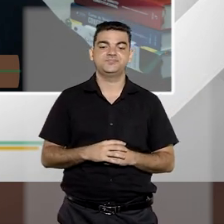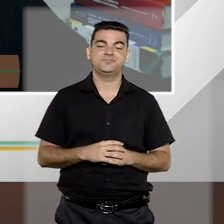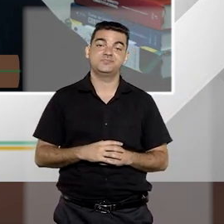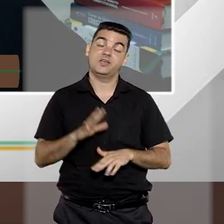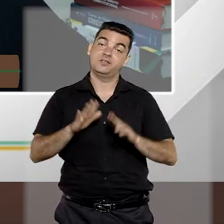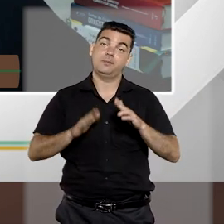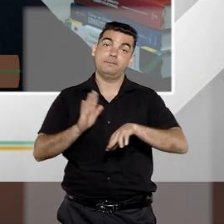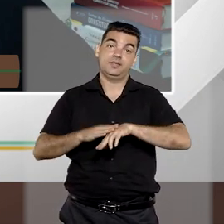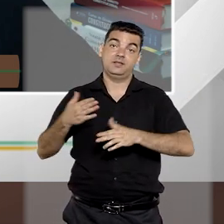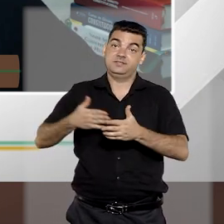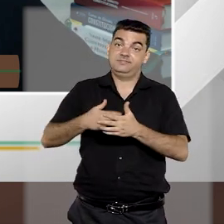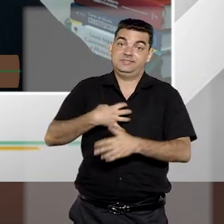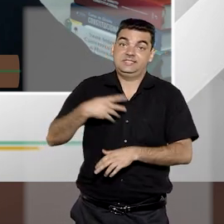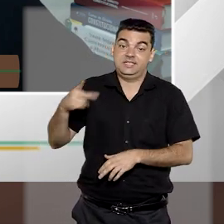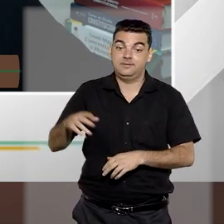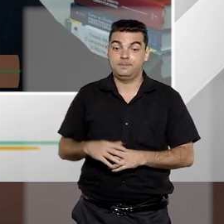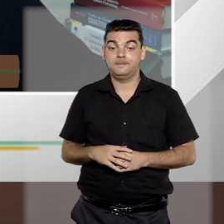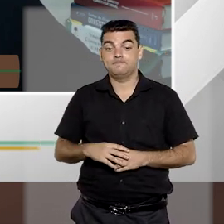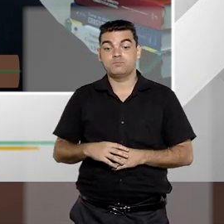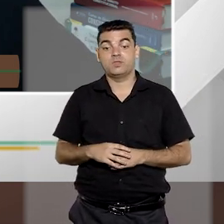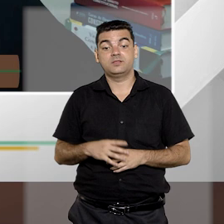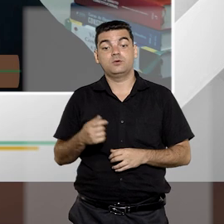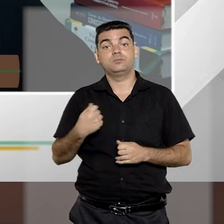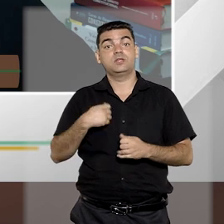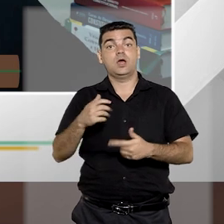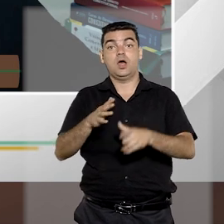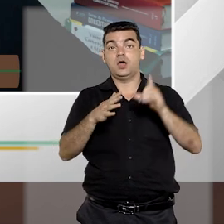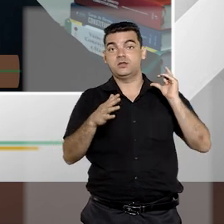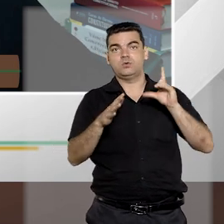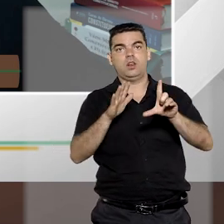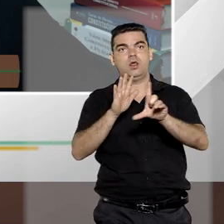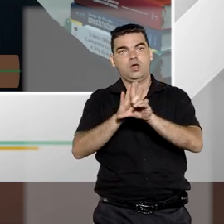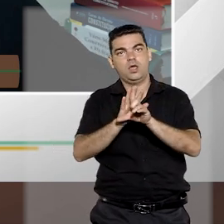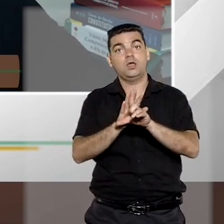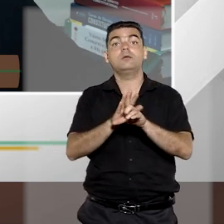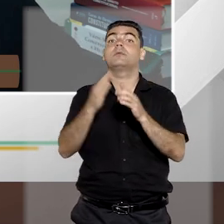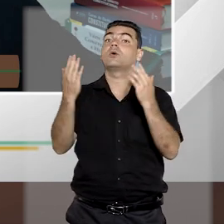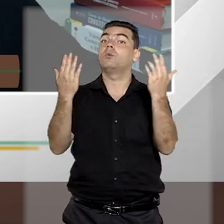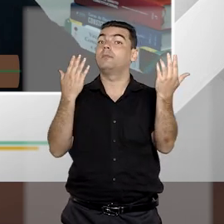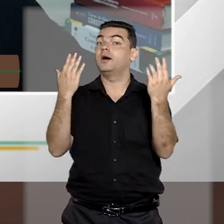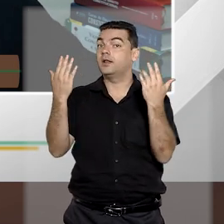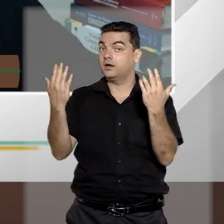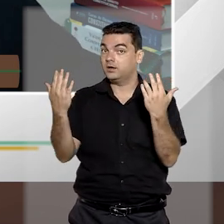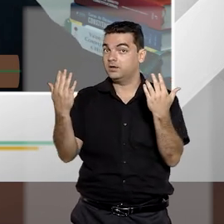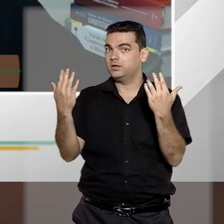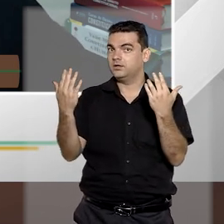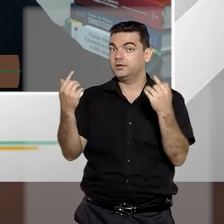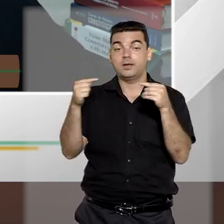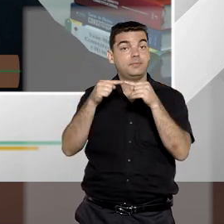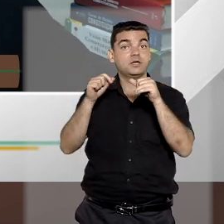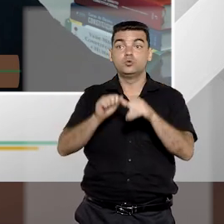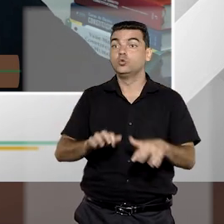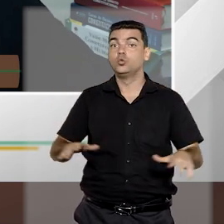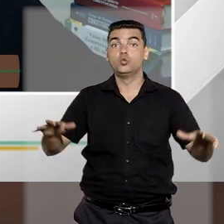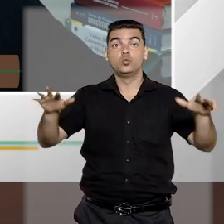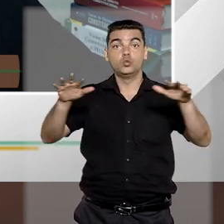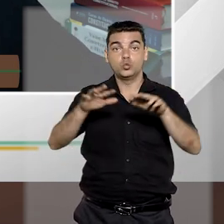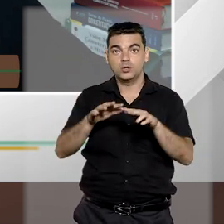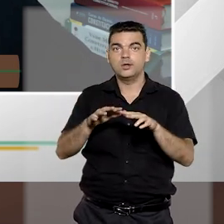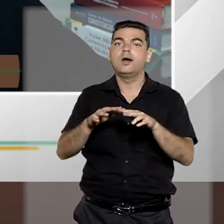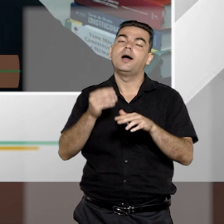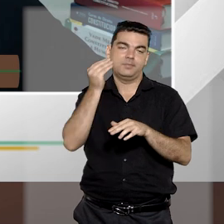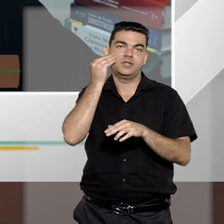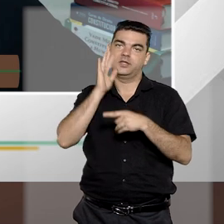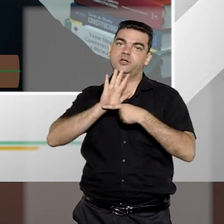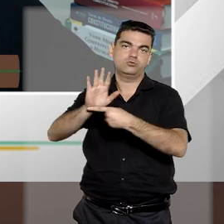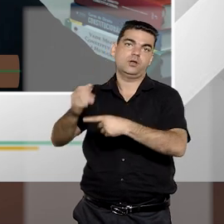dos seus impedimentos, né? Então é necessário que tivéssemos uma norma ali, né, com o um alcance mais híbrido no sentido de contemplar de